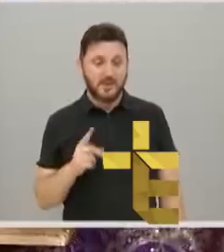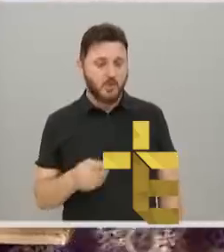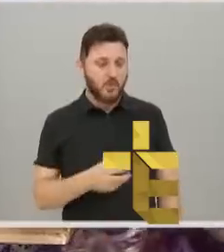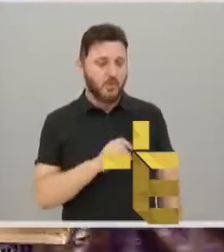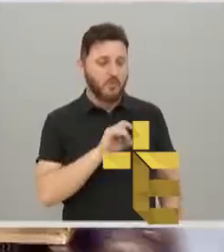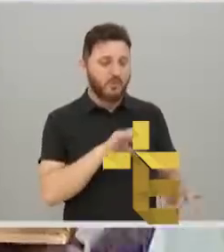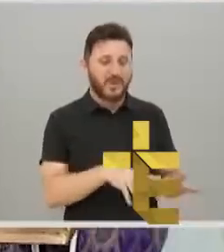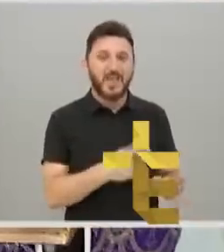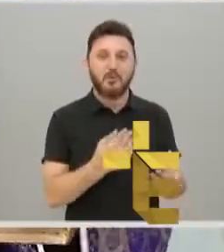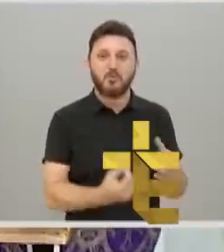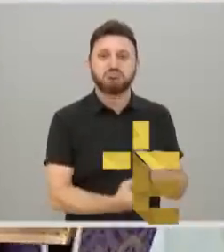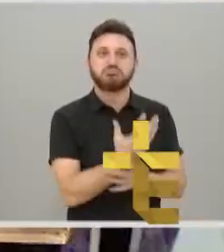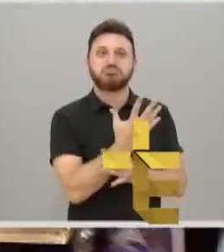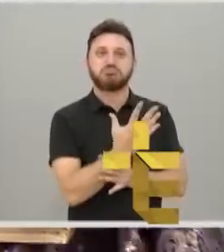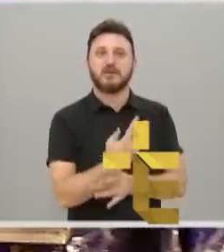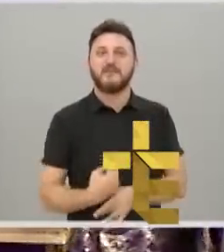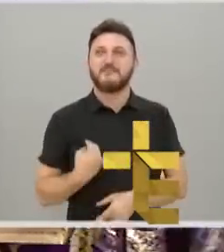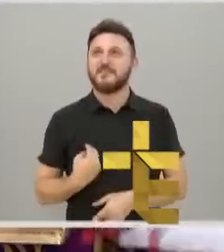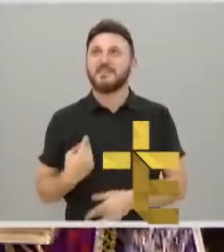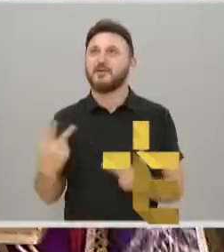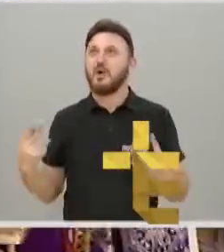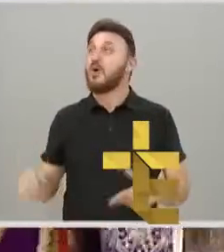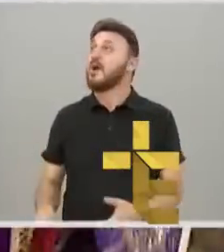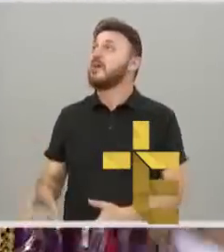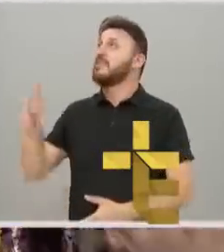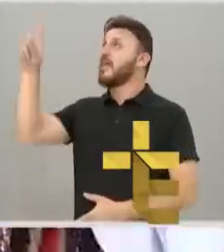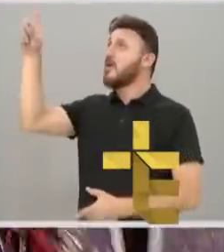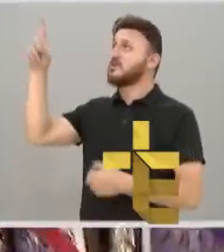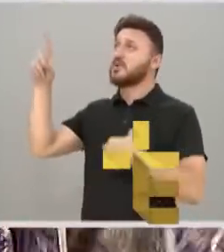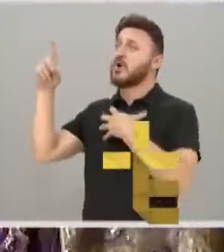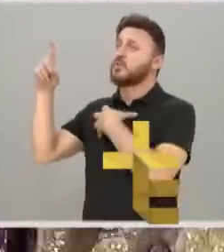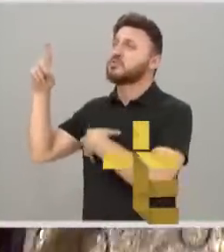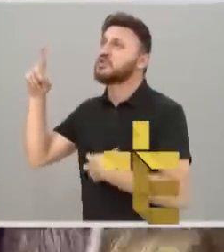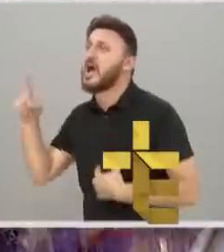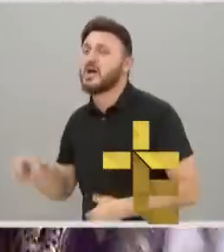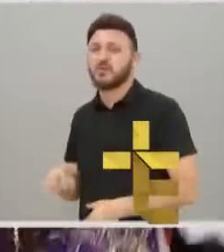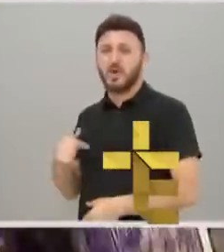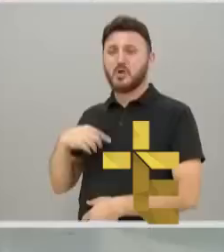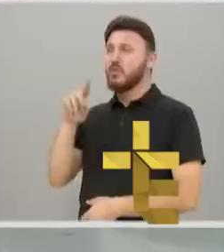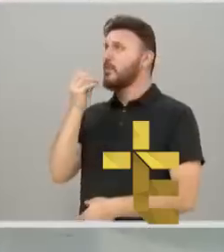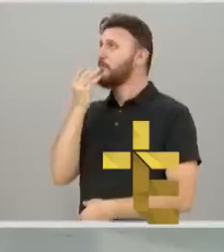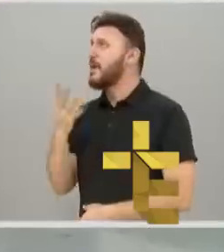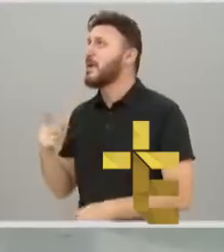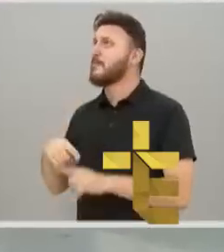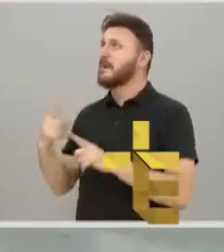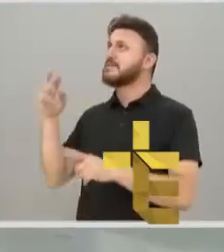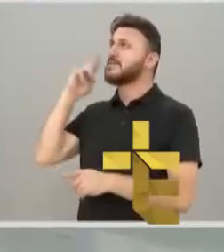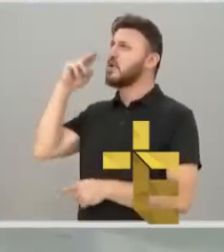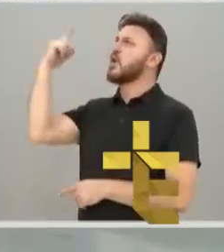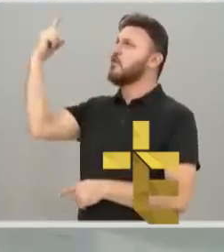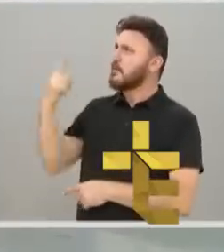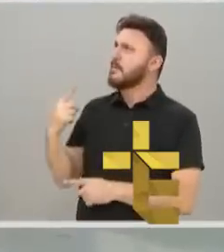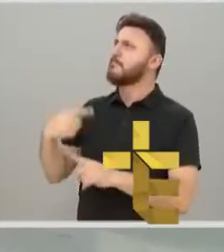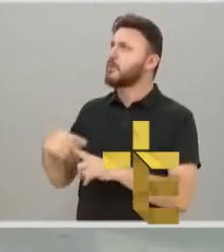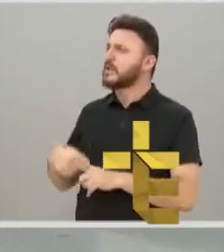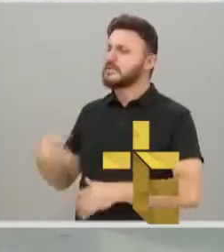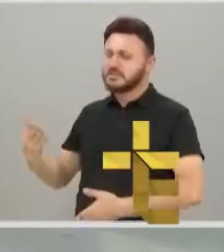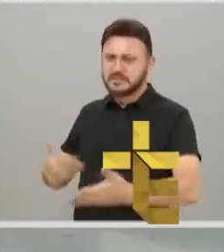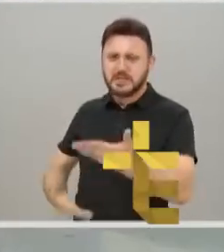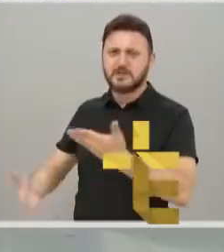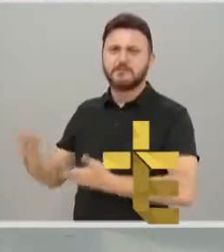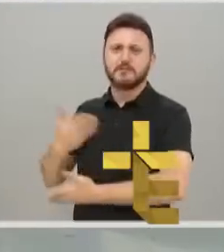mãos de Deus. Se você não disser: Senhor, eu estou angustiado, eu não estou bem, mas Senhor, eu vim para te